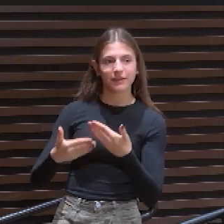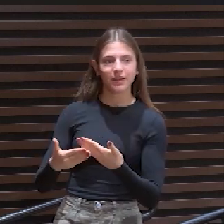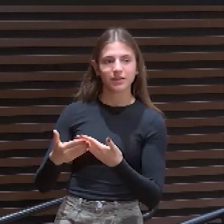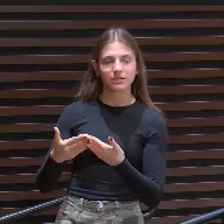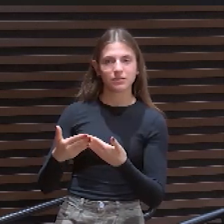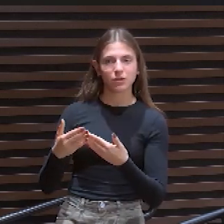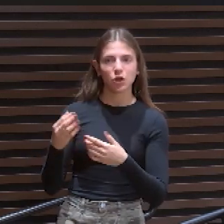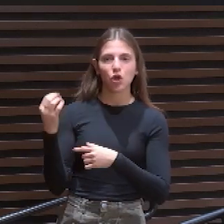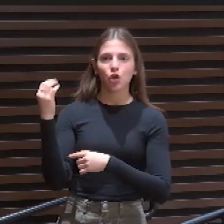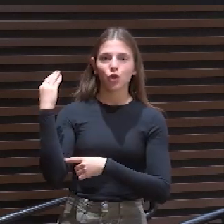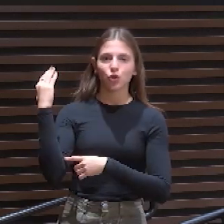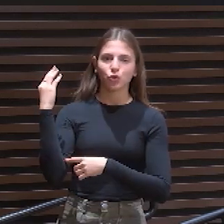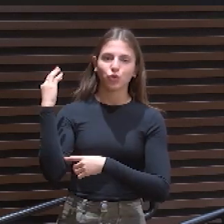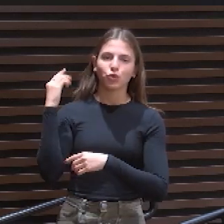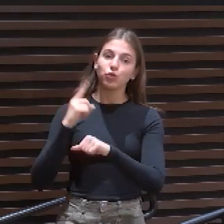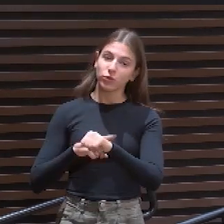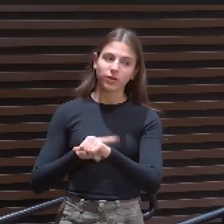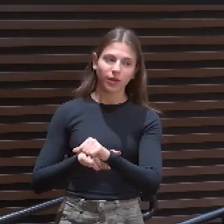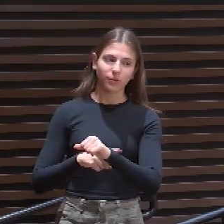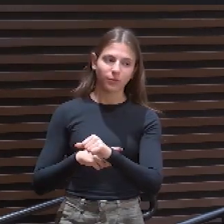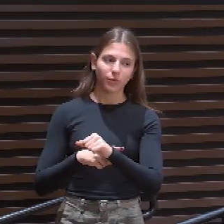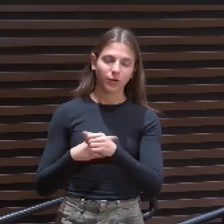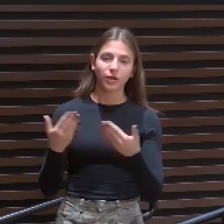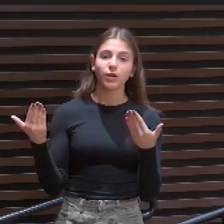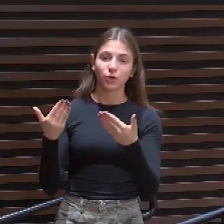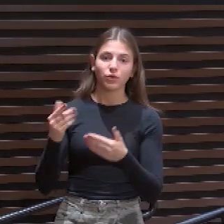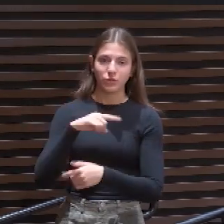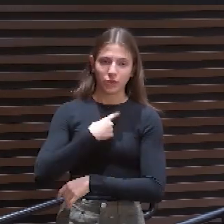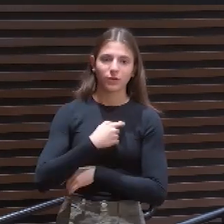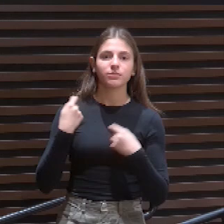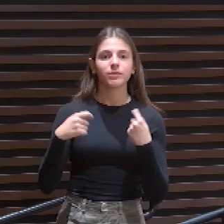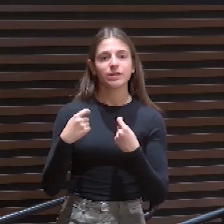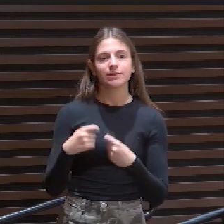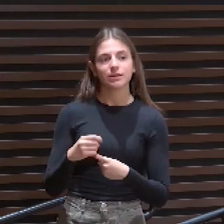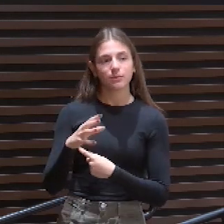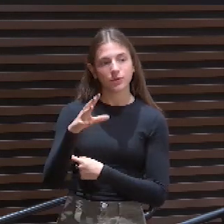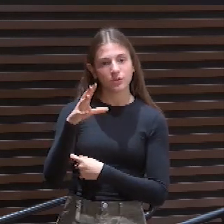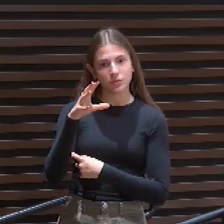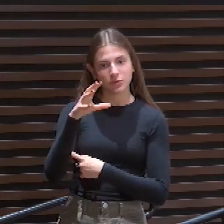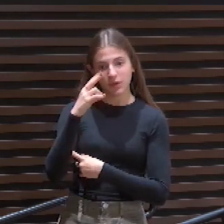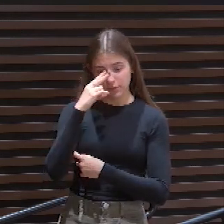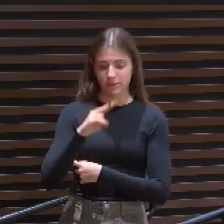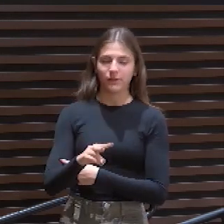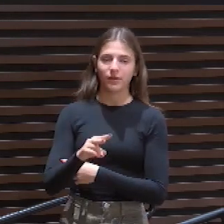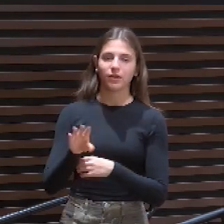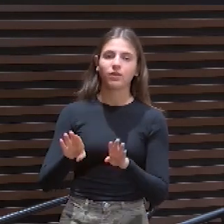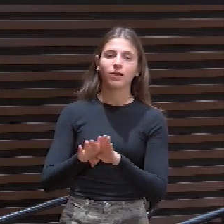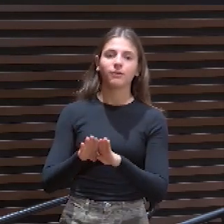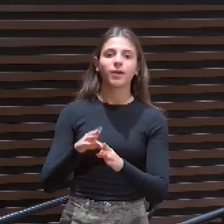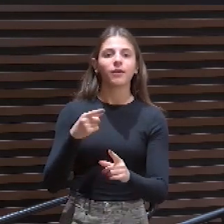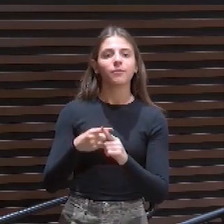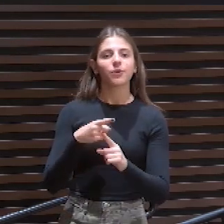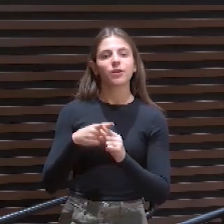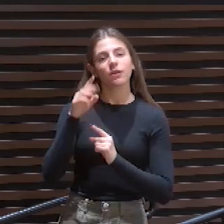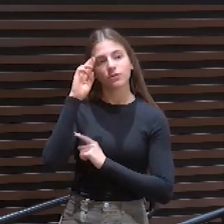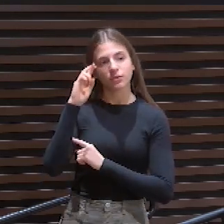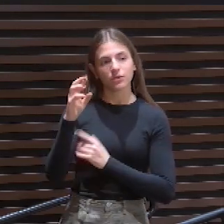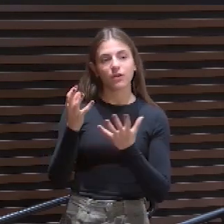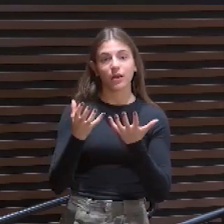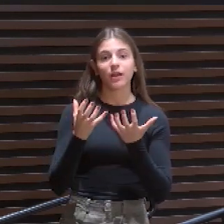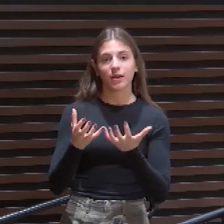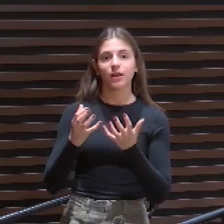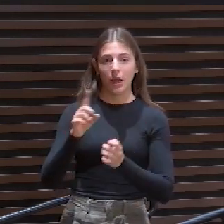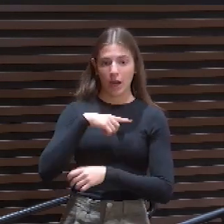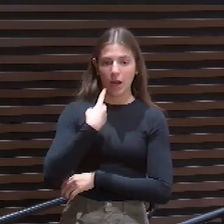hoje. E precisamos ouvir isso também, porque o Senhor quer tratar conosco,